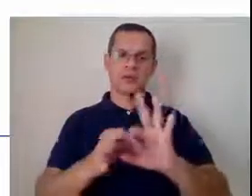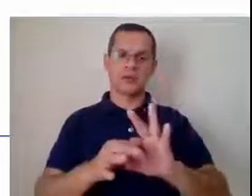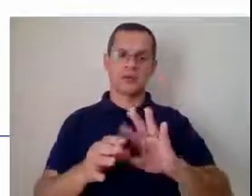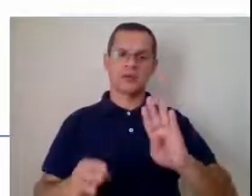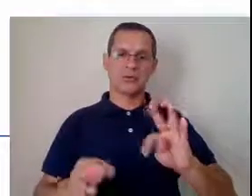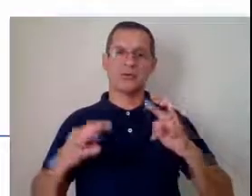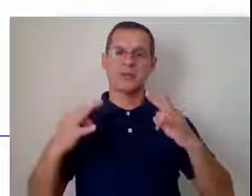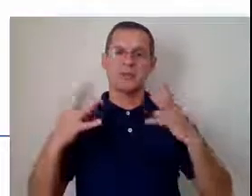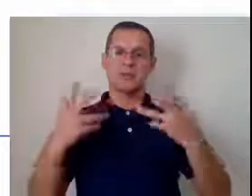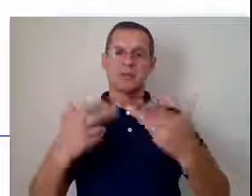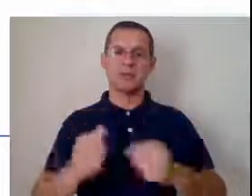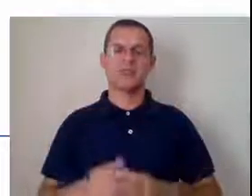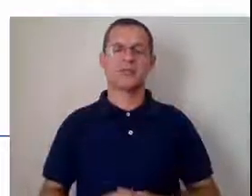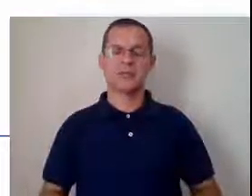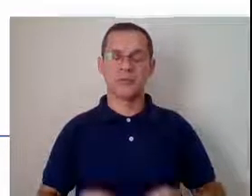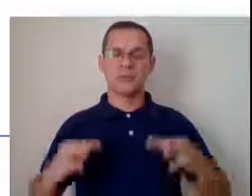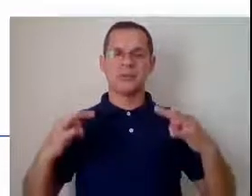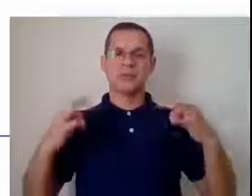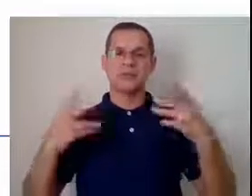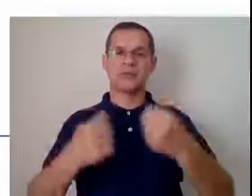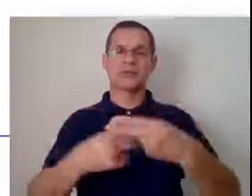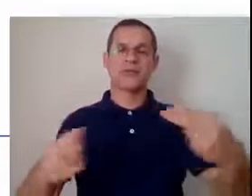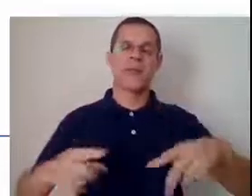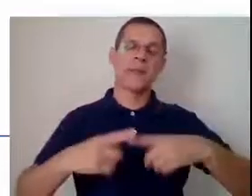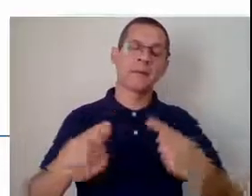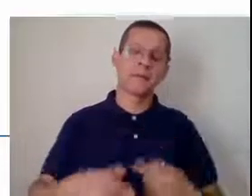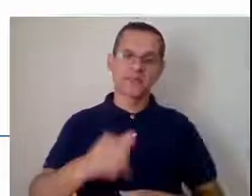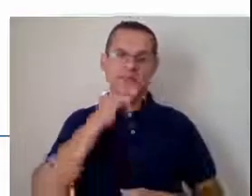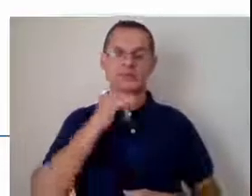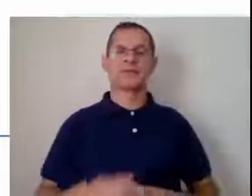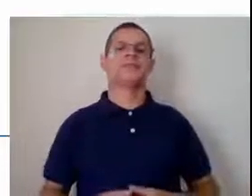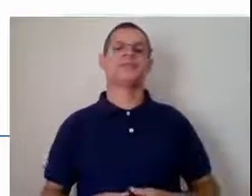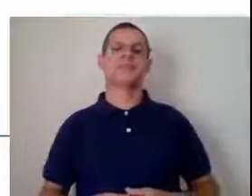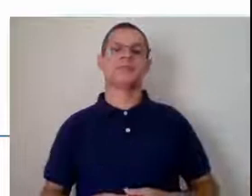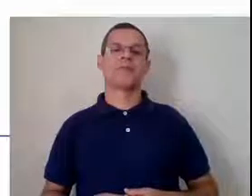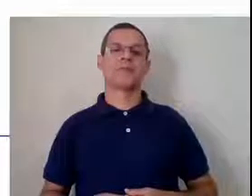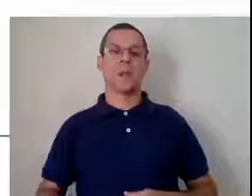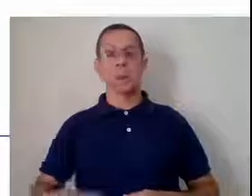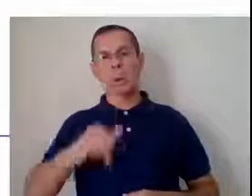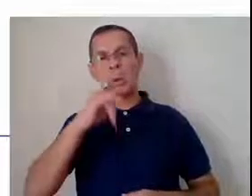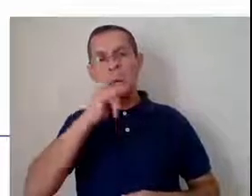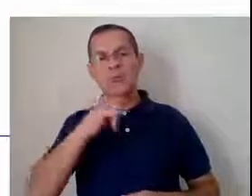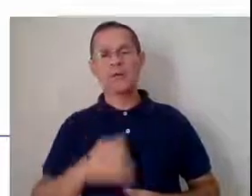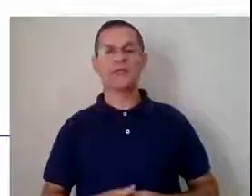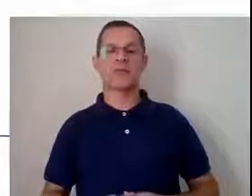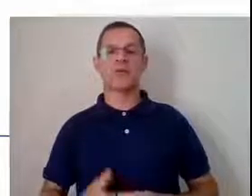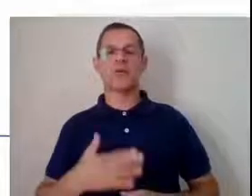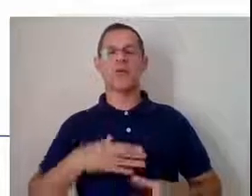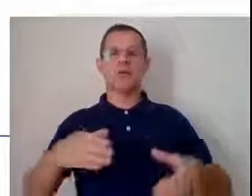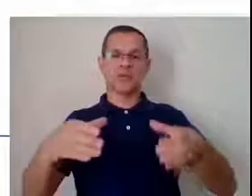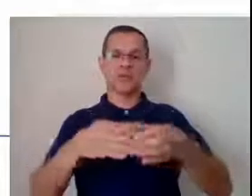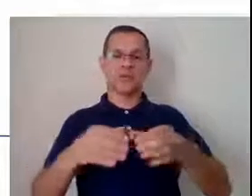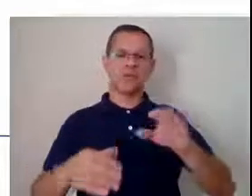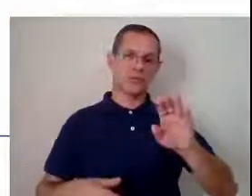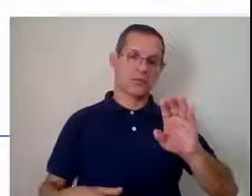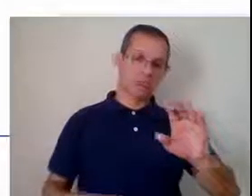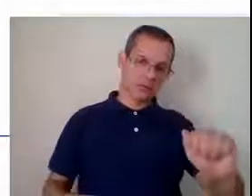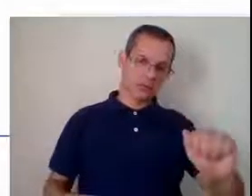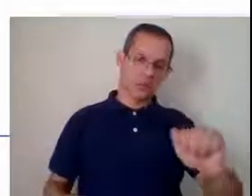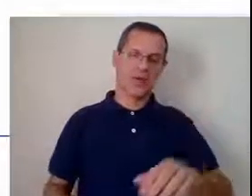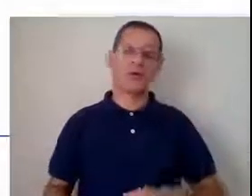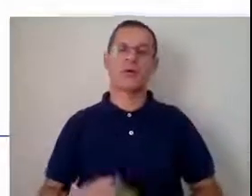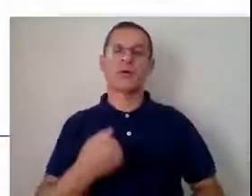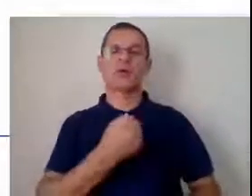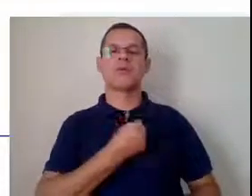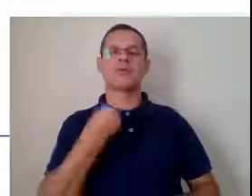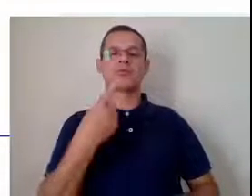tá? Então, todos os elementos. Por exemplo, vamos dar um exemplo aqui. Se meu conjunto A fosse o